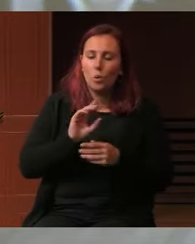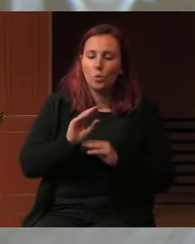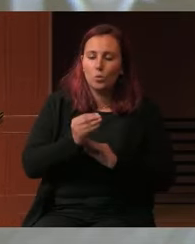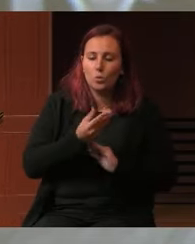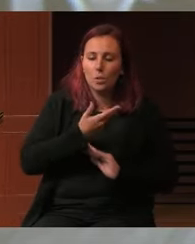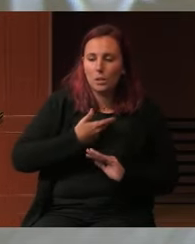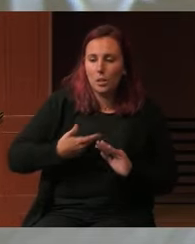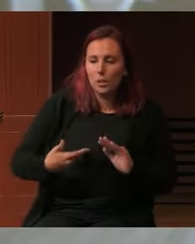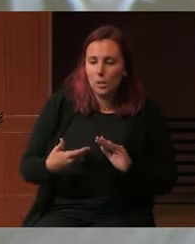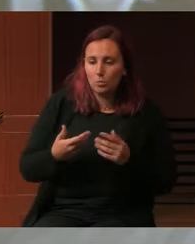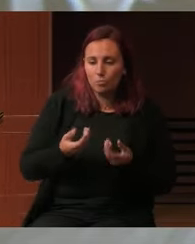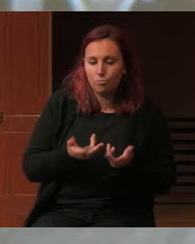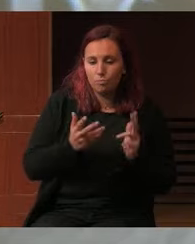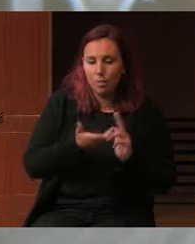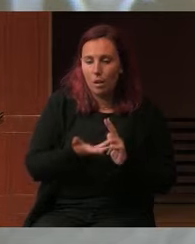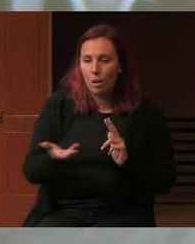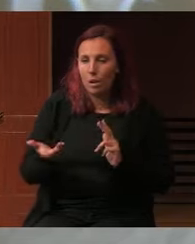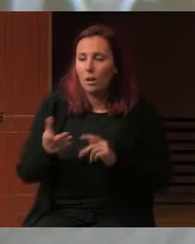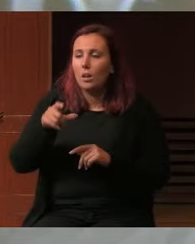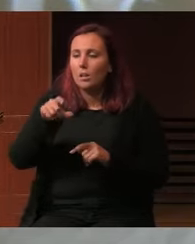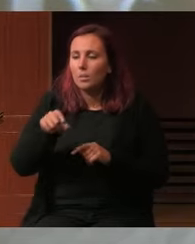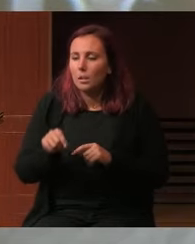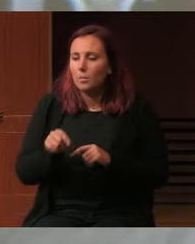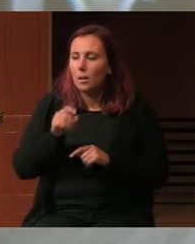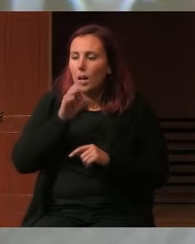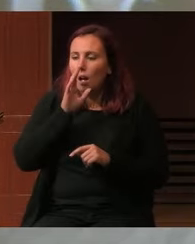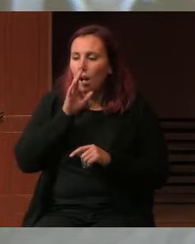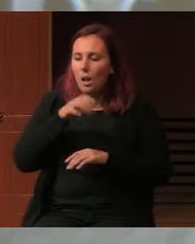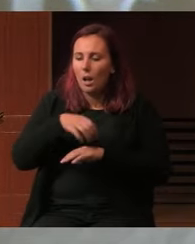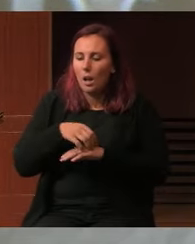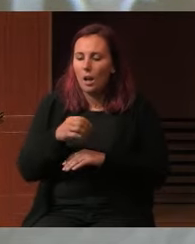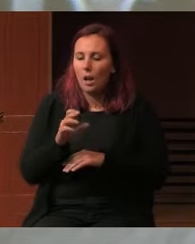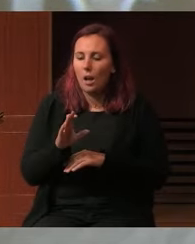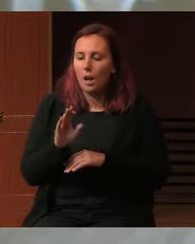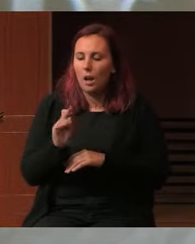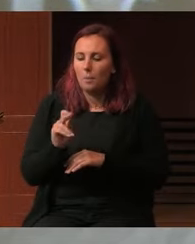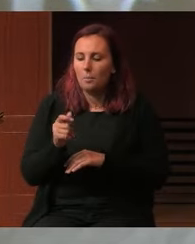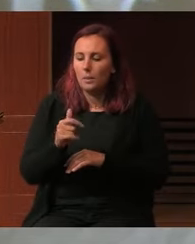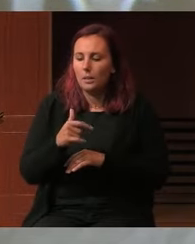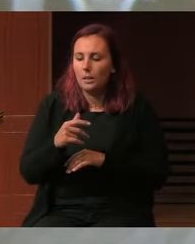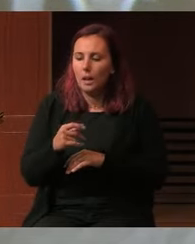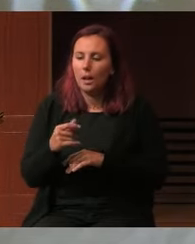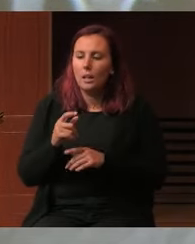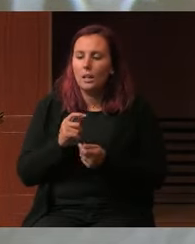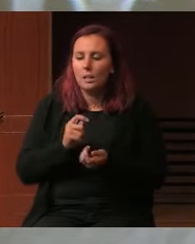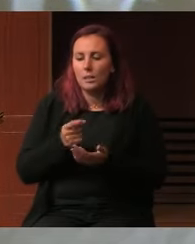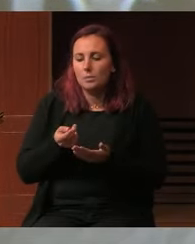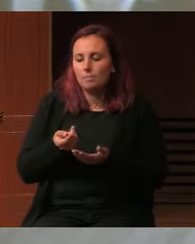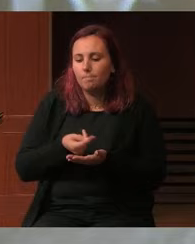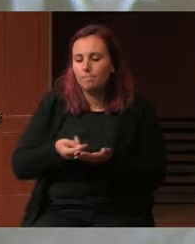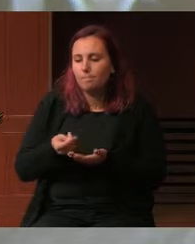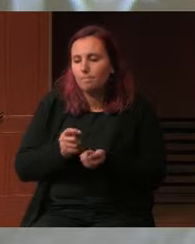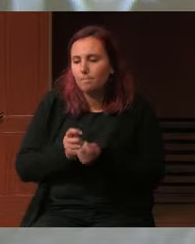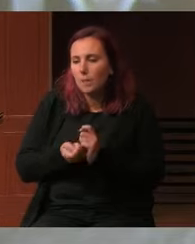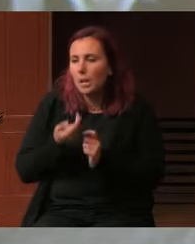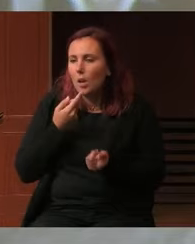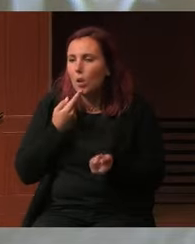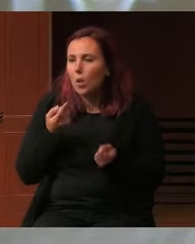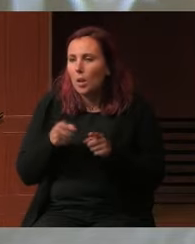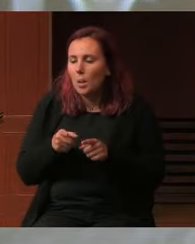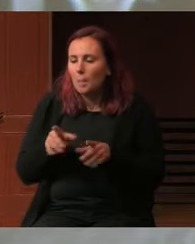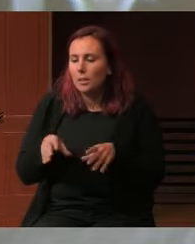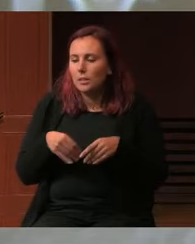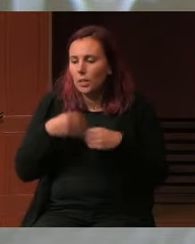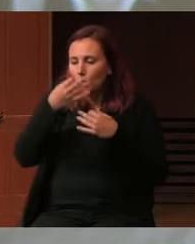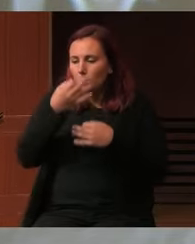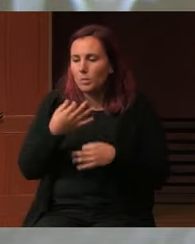artefactos que tem ao dispor e os habitats que vai redesenhando para acolher os